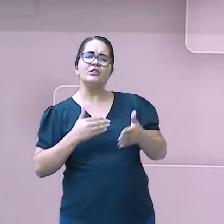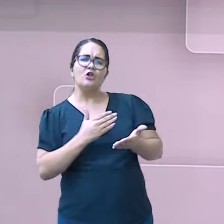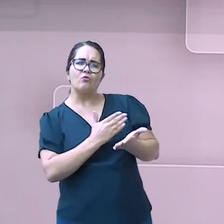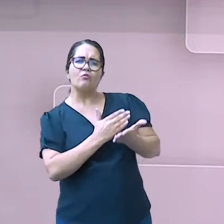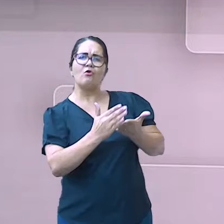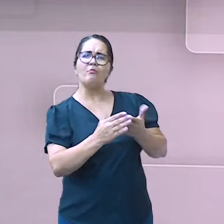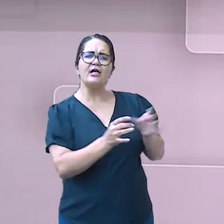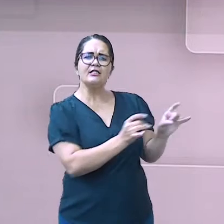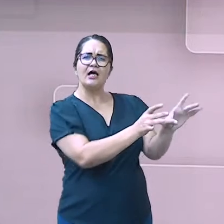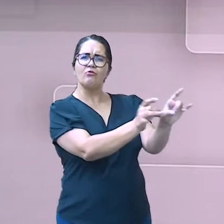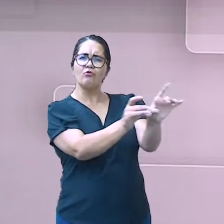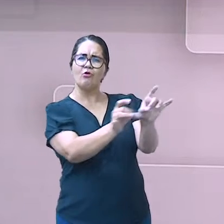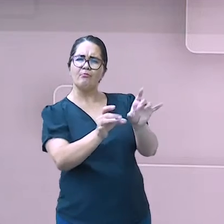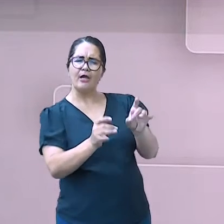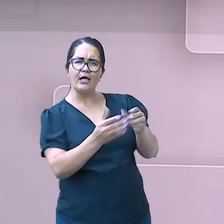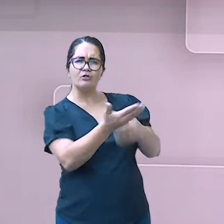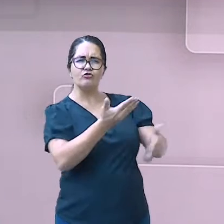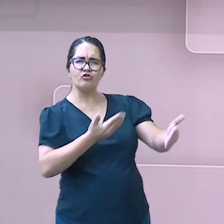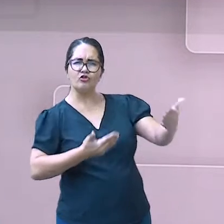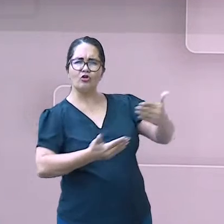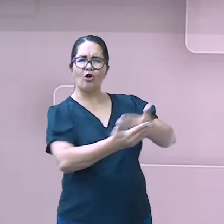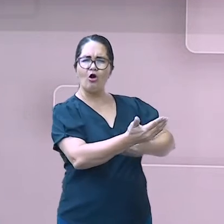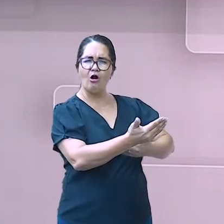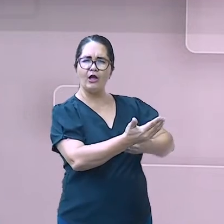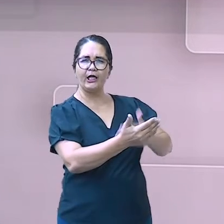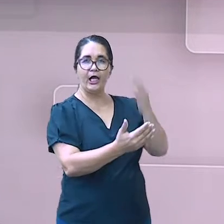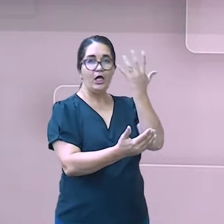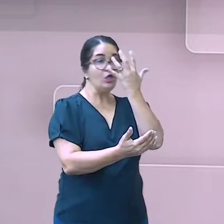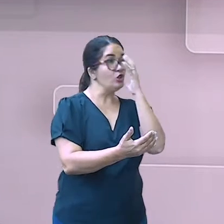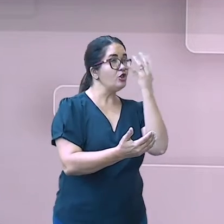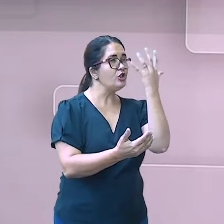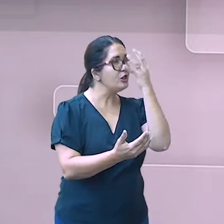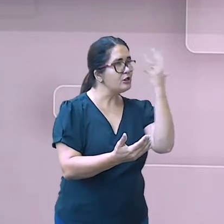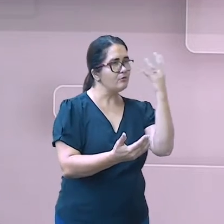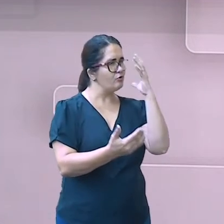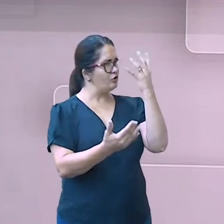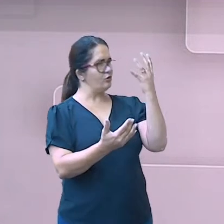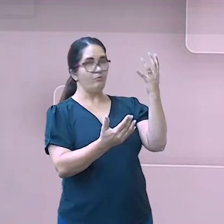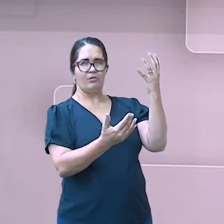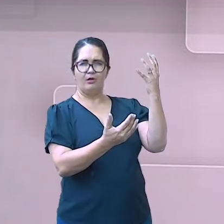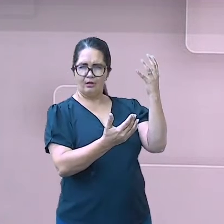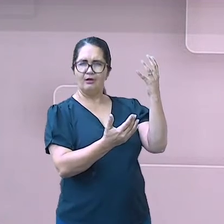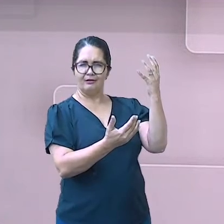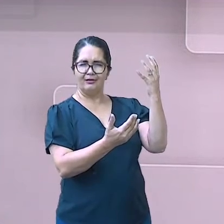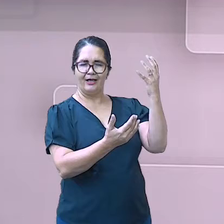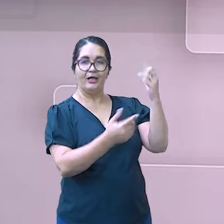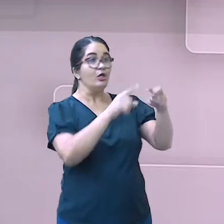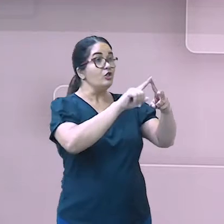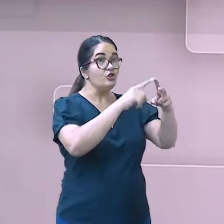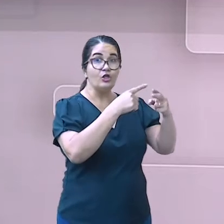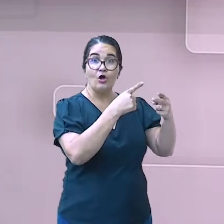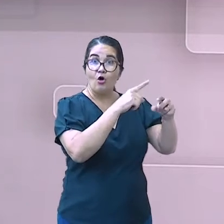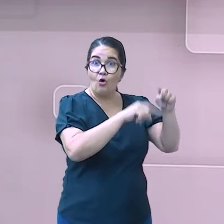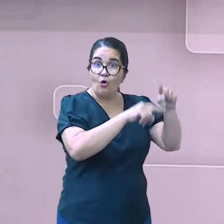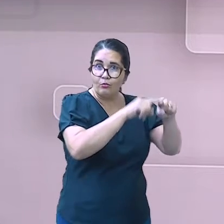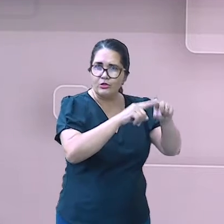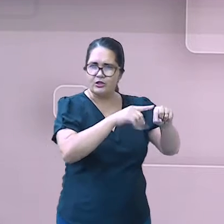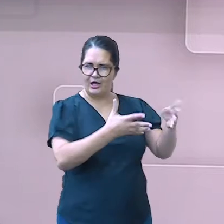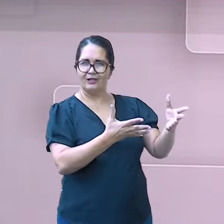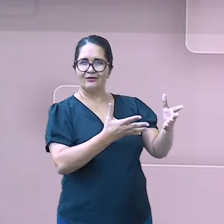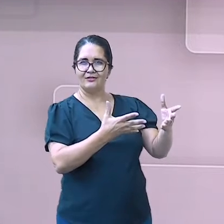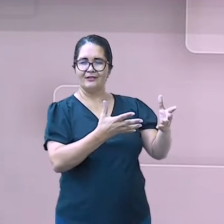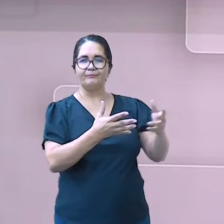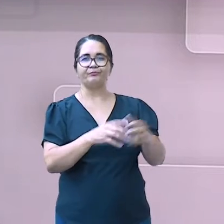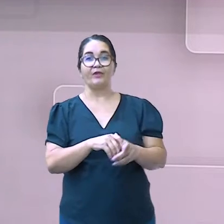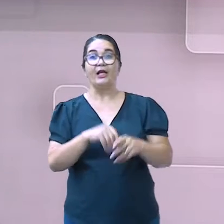a retirar o pau-brasil e levar ali para Portugal. Depois eles